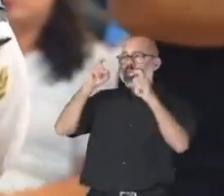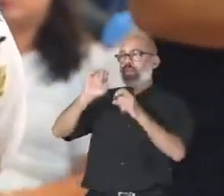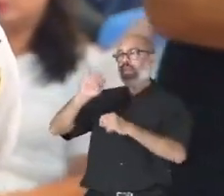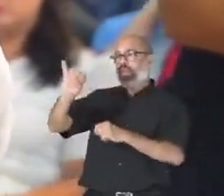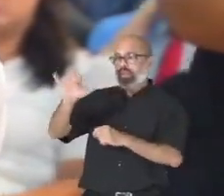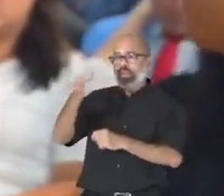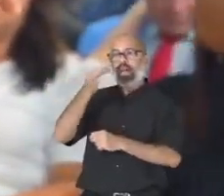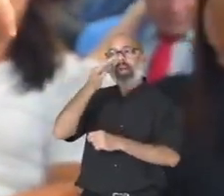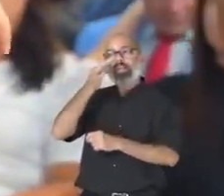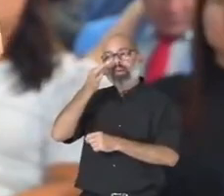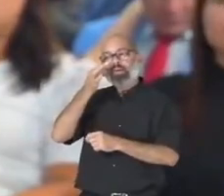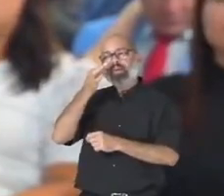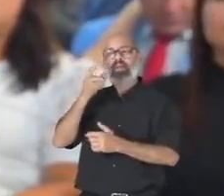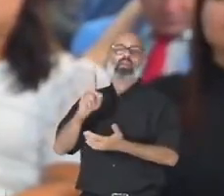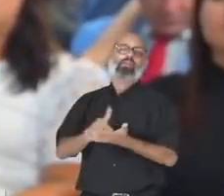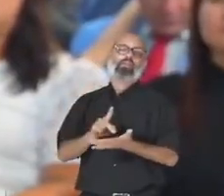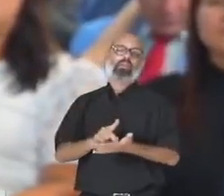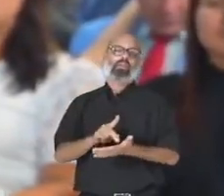presença dele está na reunião.